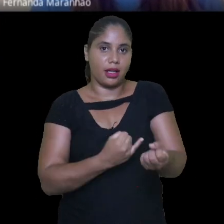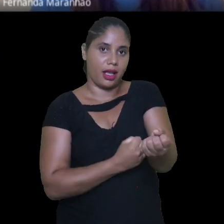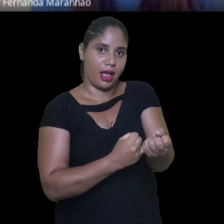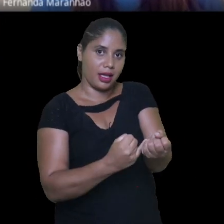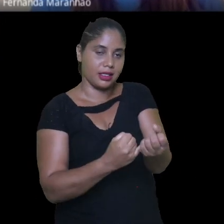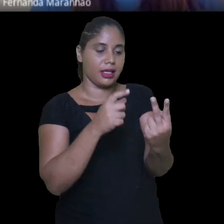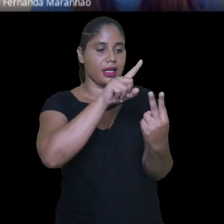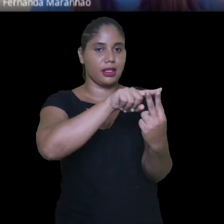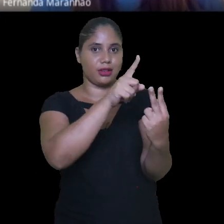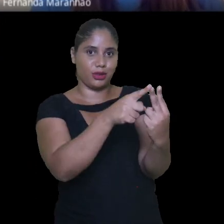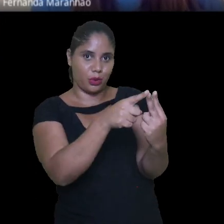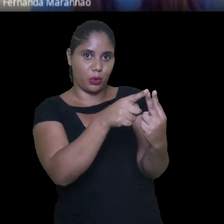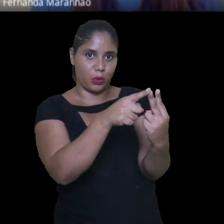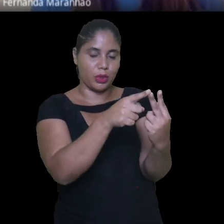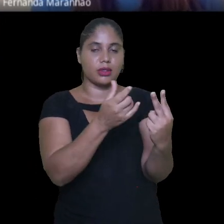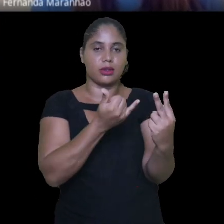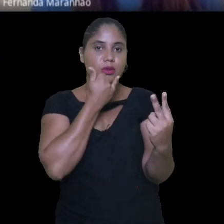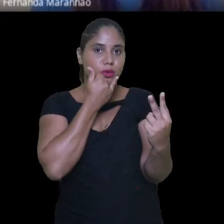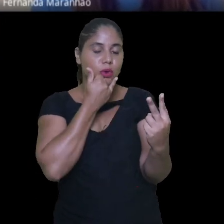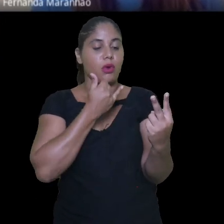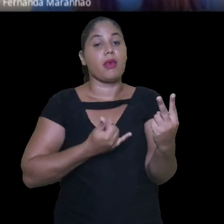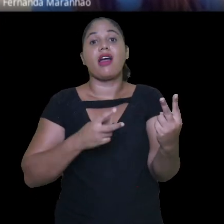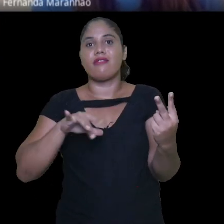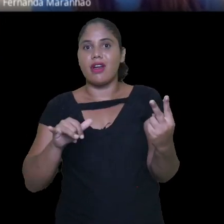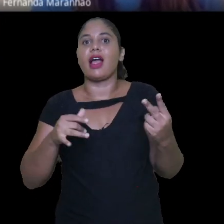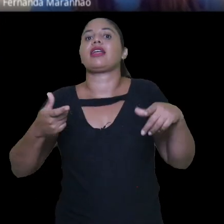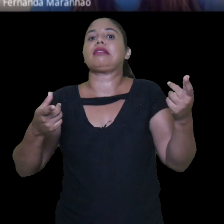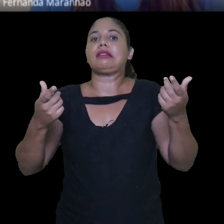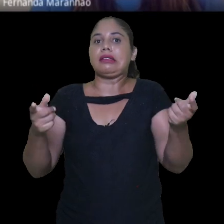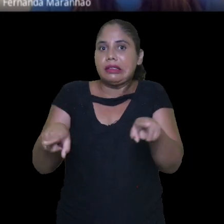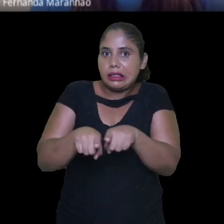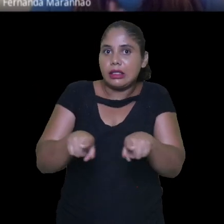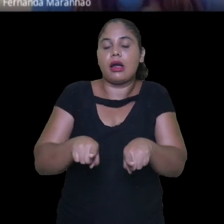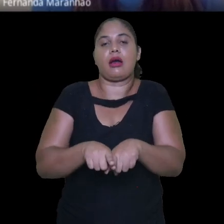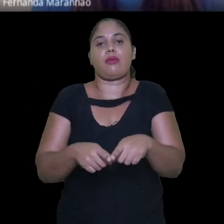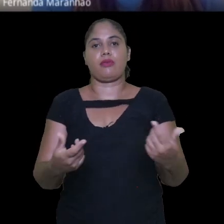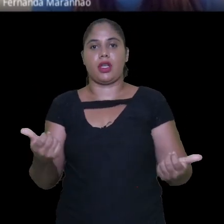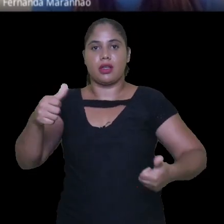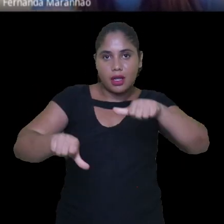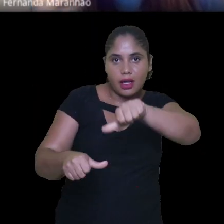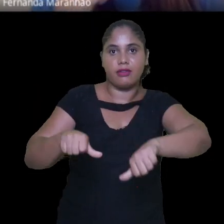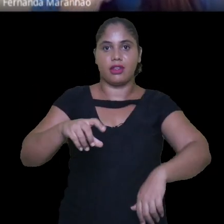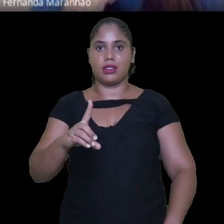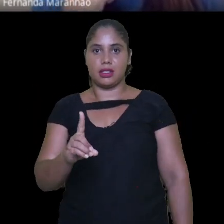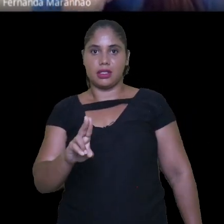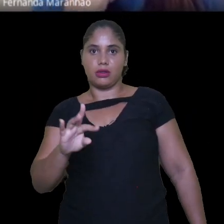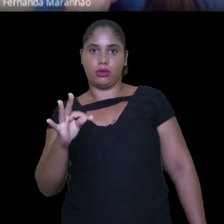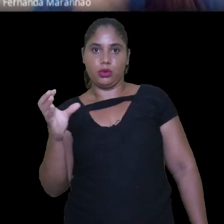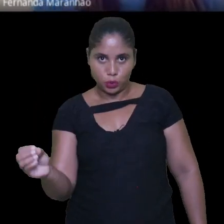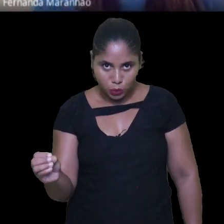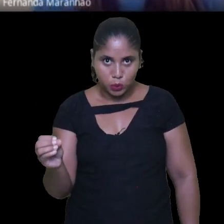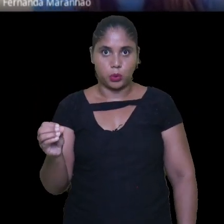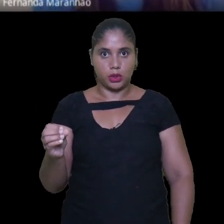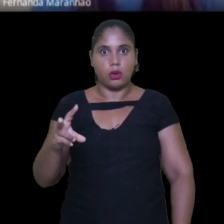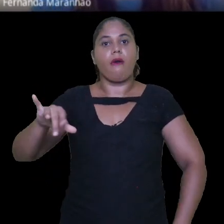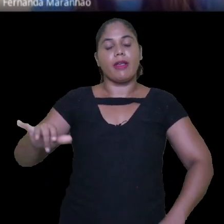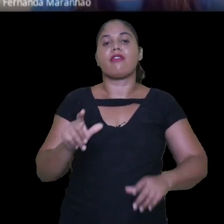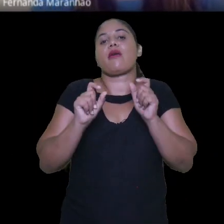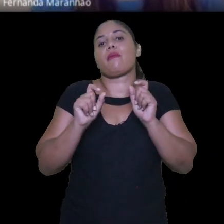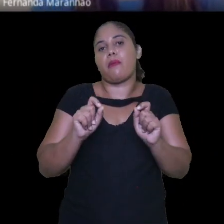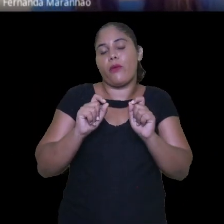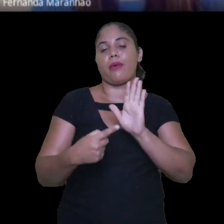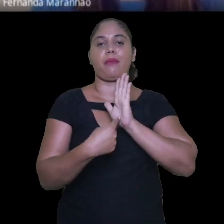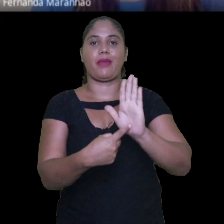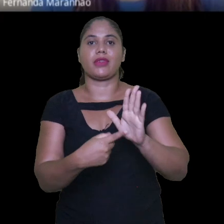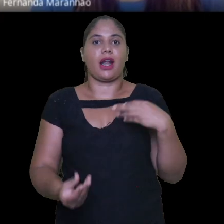no ducto venoso que esteja ausente ou reversa, a gente realmente deve